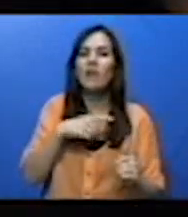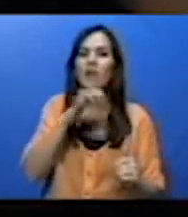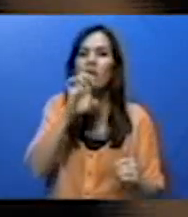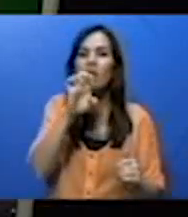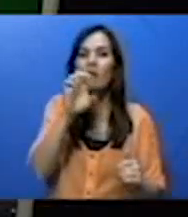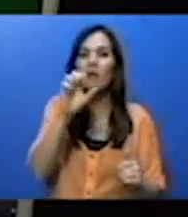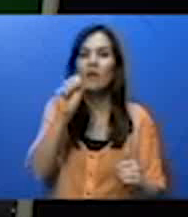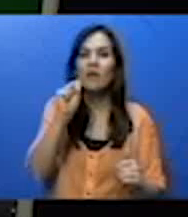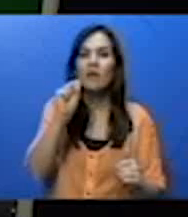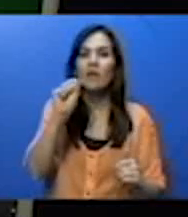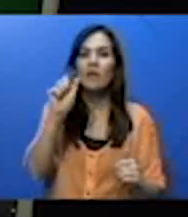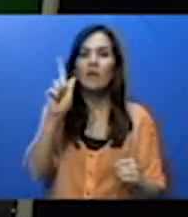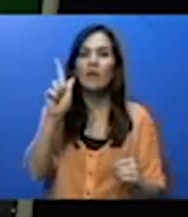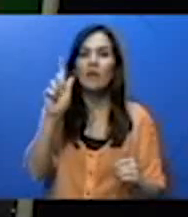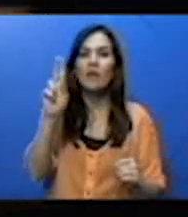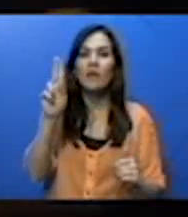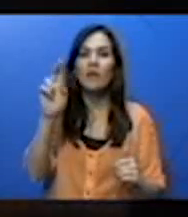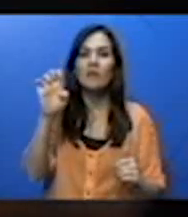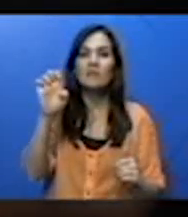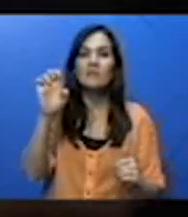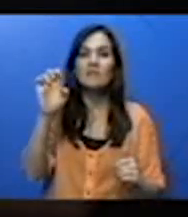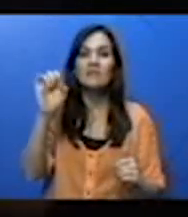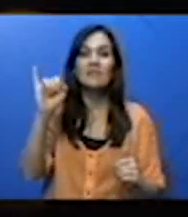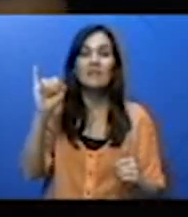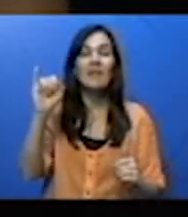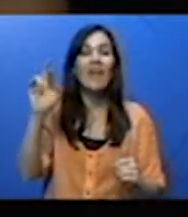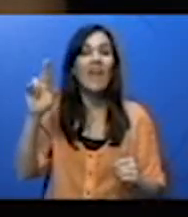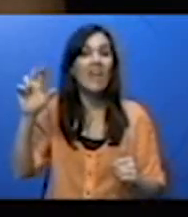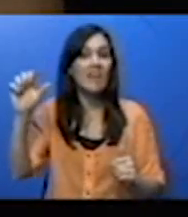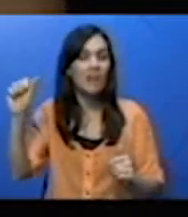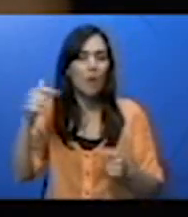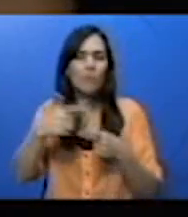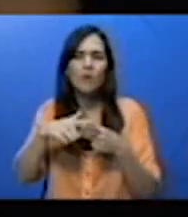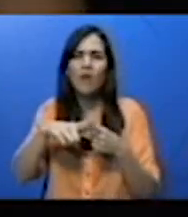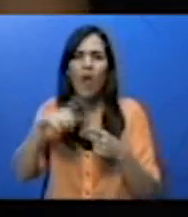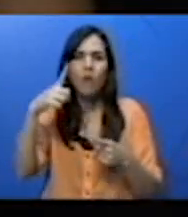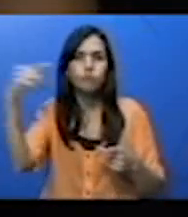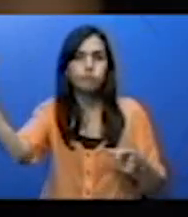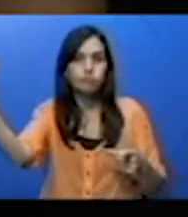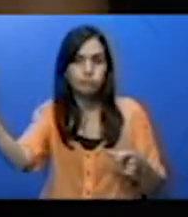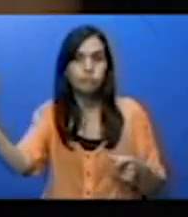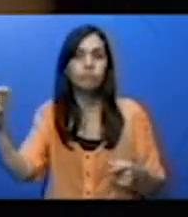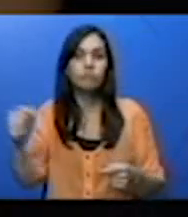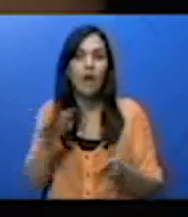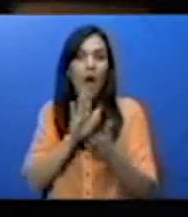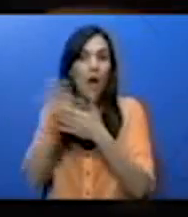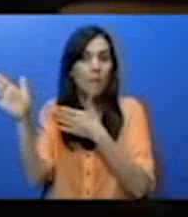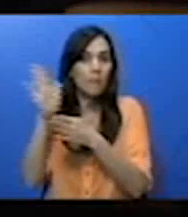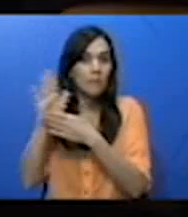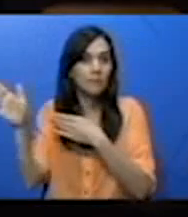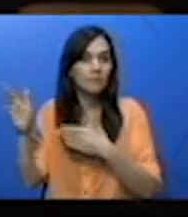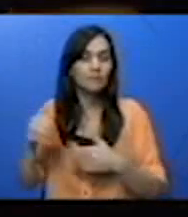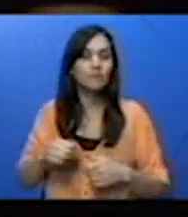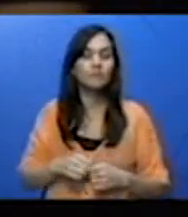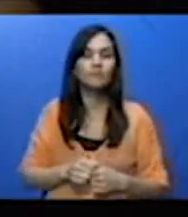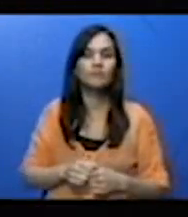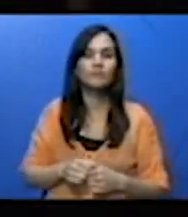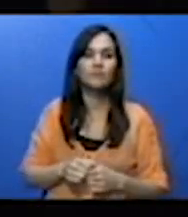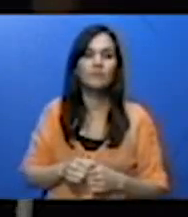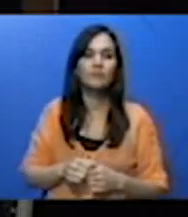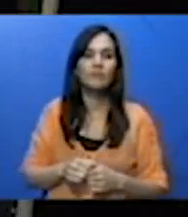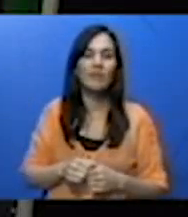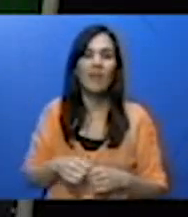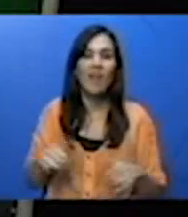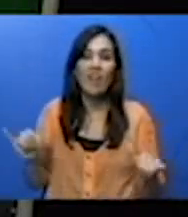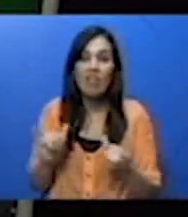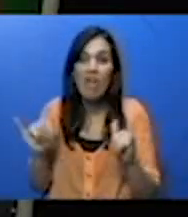que ela gostava de escapar. Enfático, que é forte, enérgico.